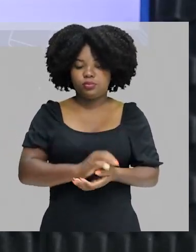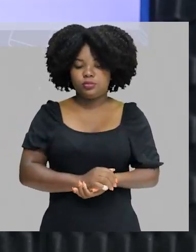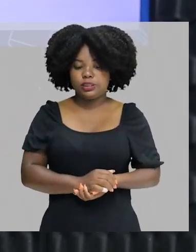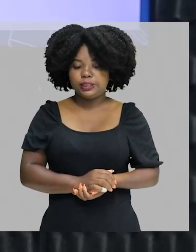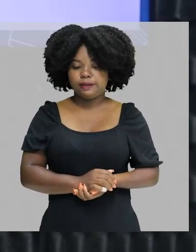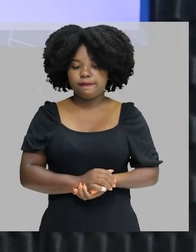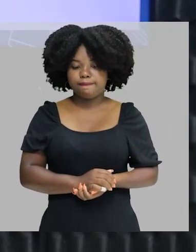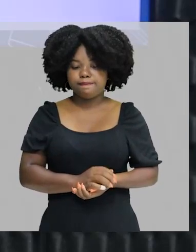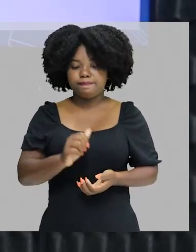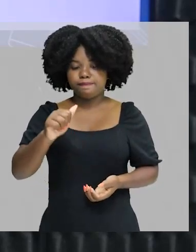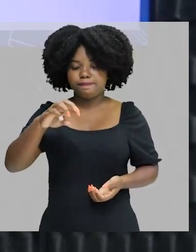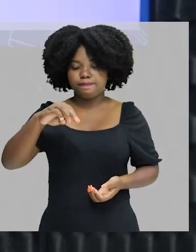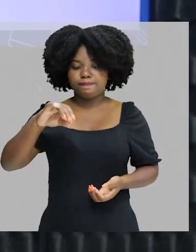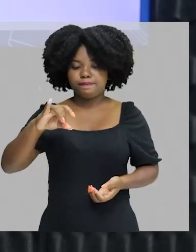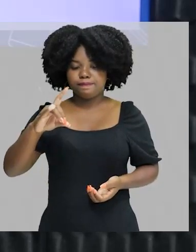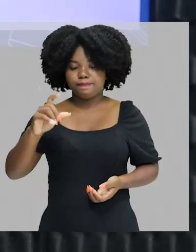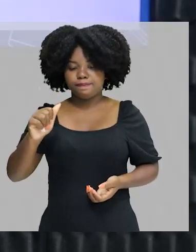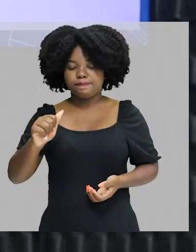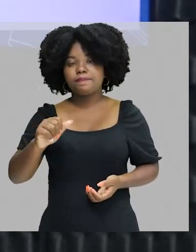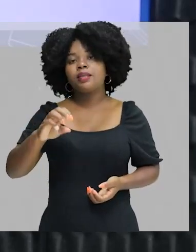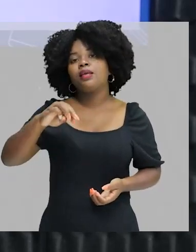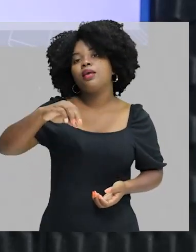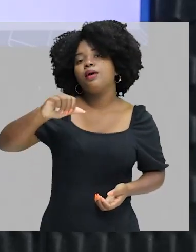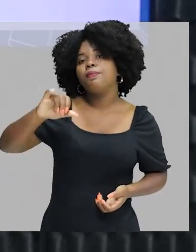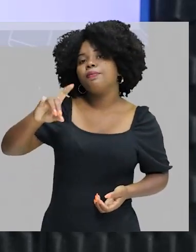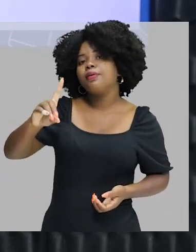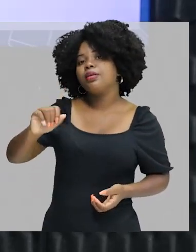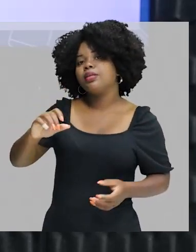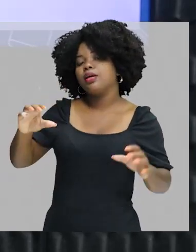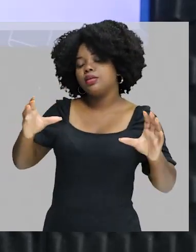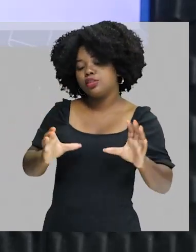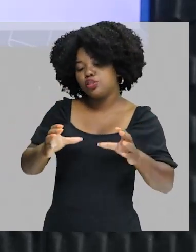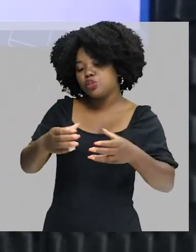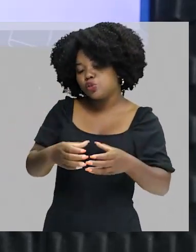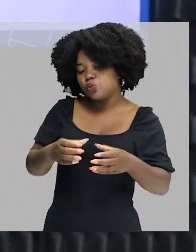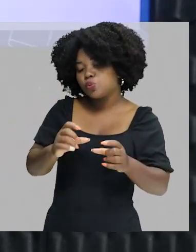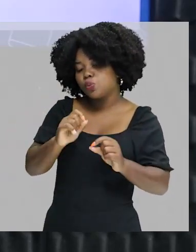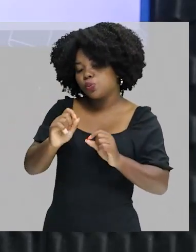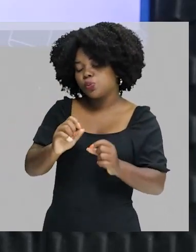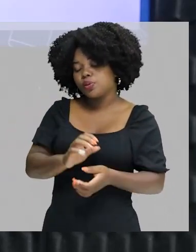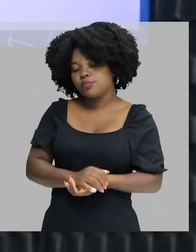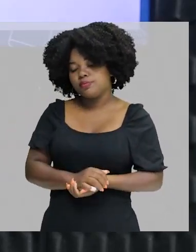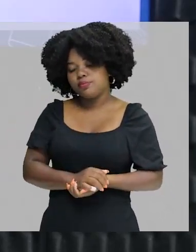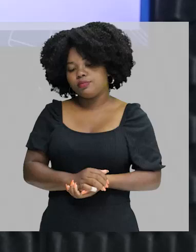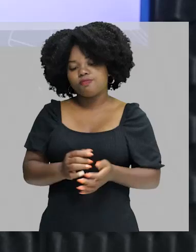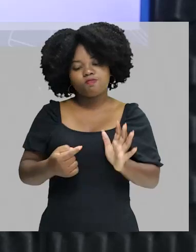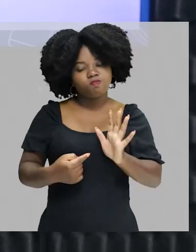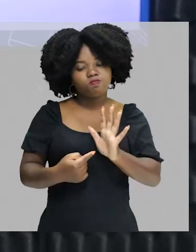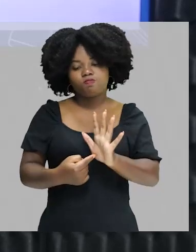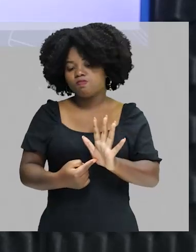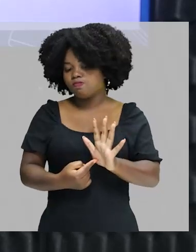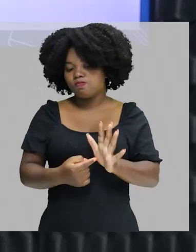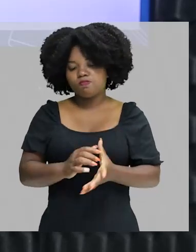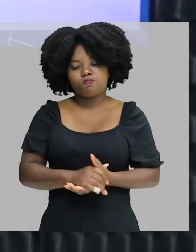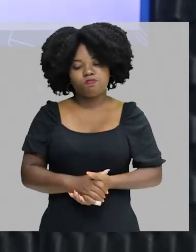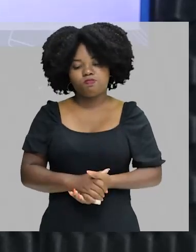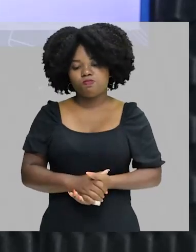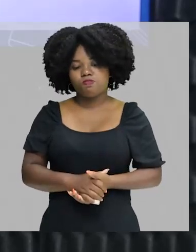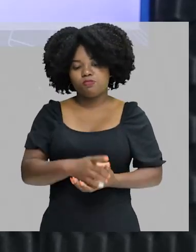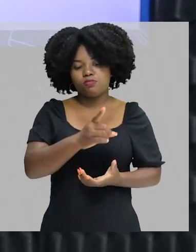formação de uma amida. E amida, esse grupo funcional amida, não aparece nem